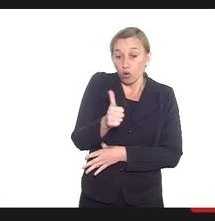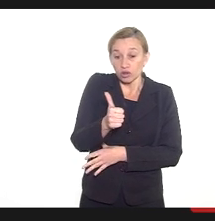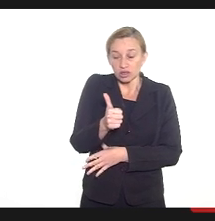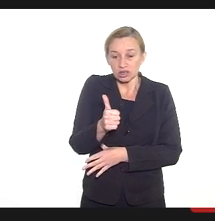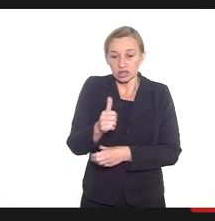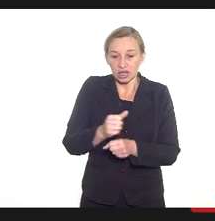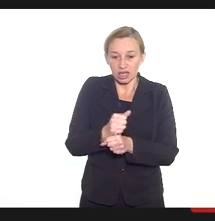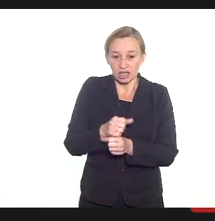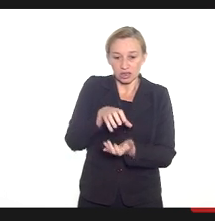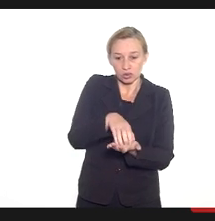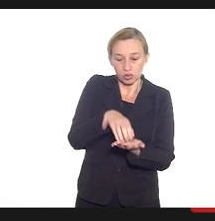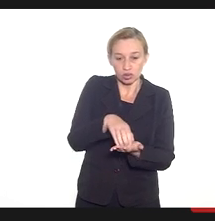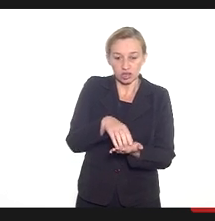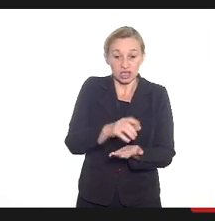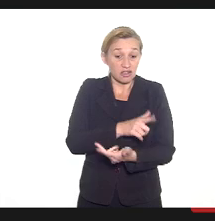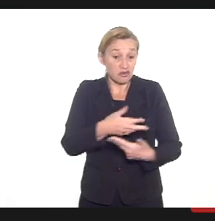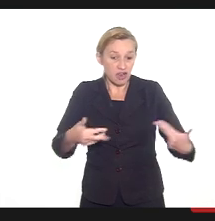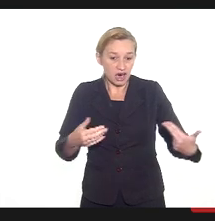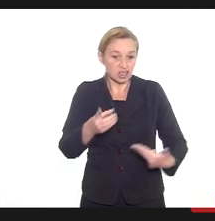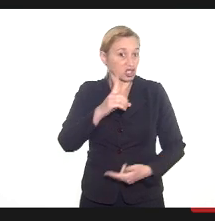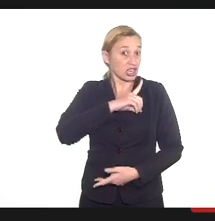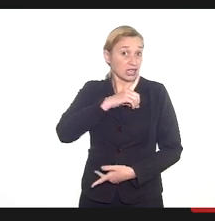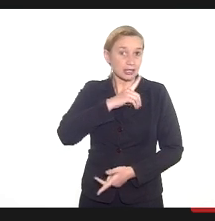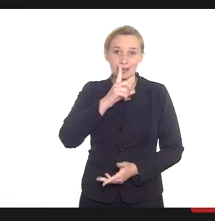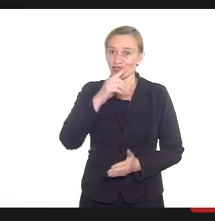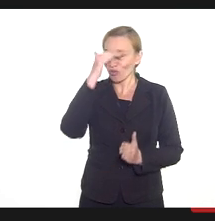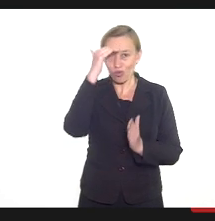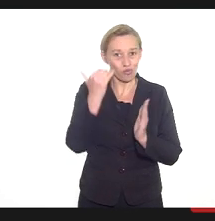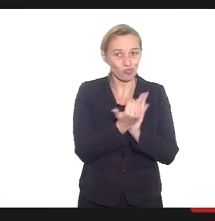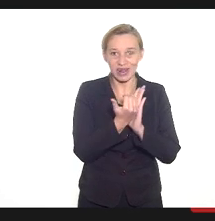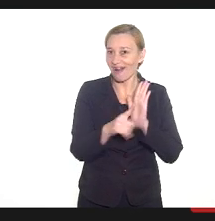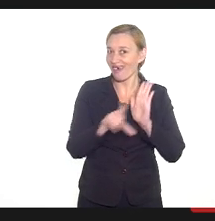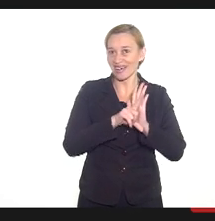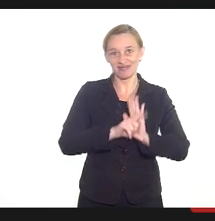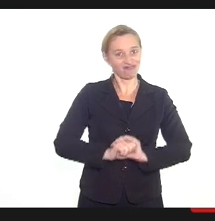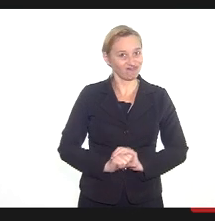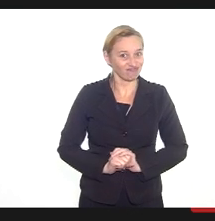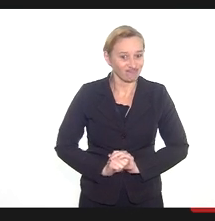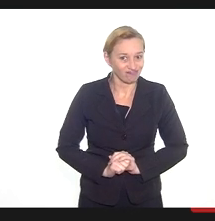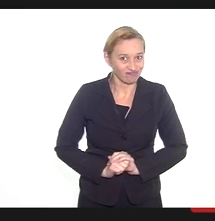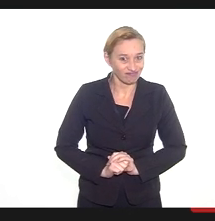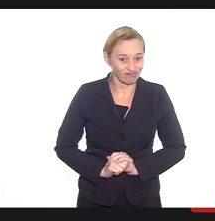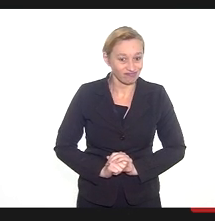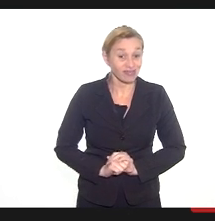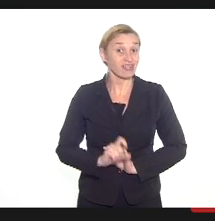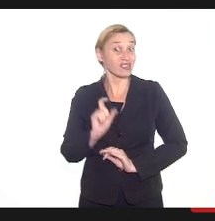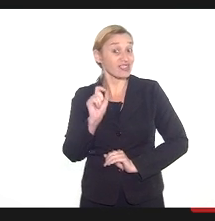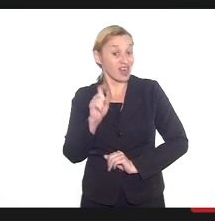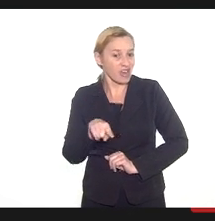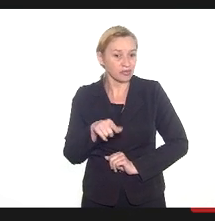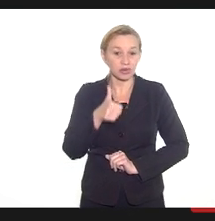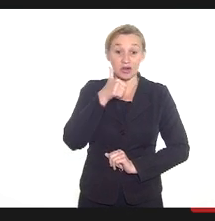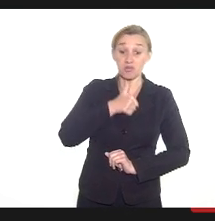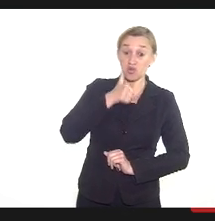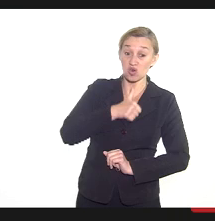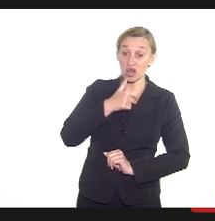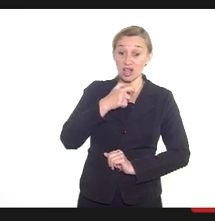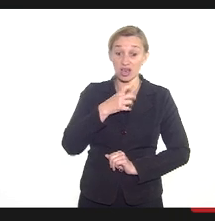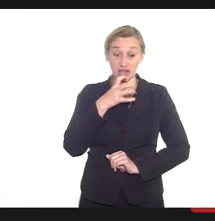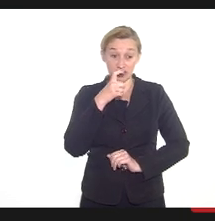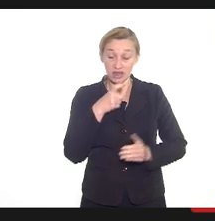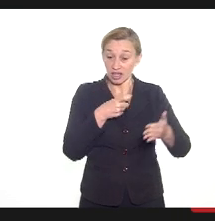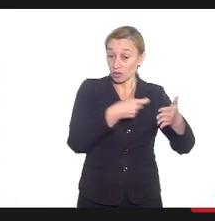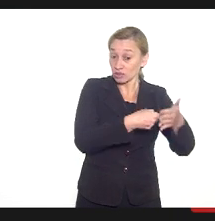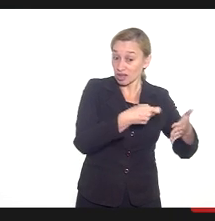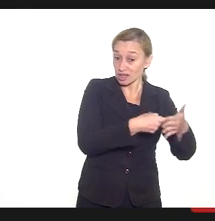das delegacias não cumpre essa lei, deputada, que é quando a mulher faz a sua denúncia